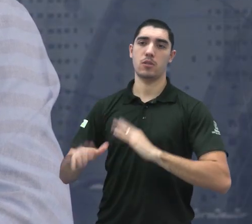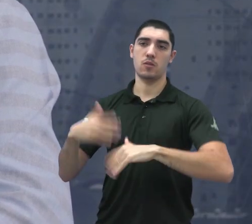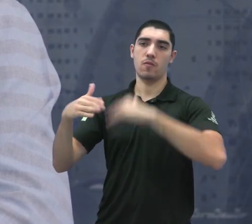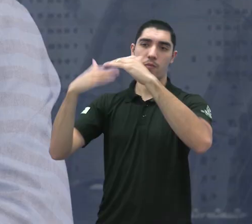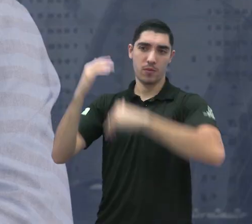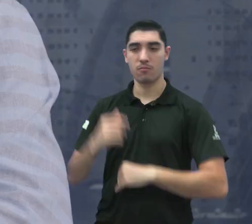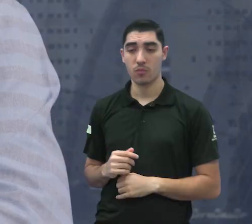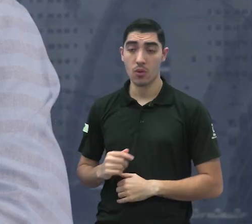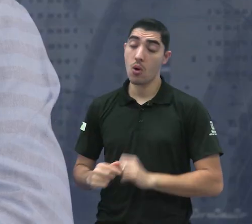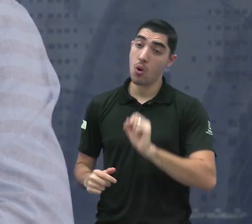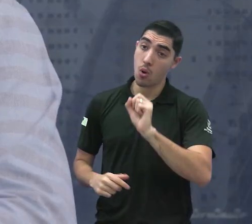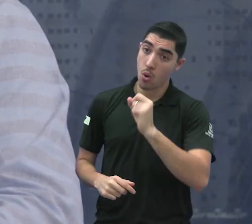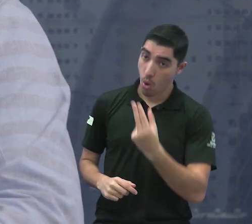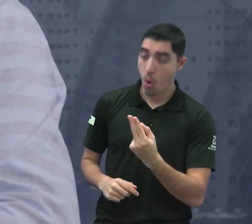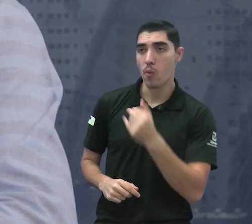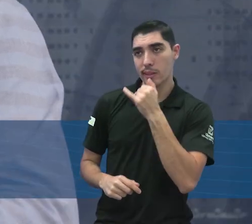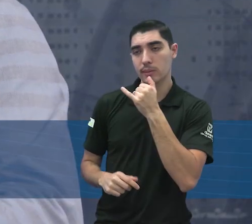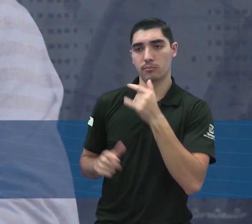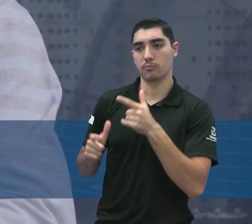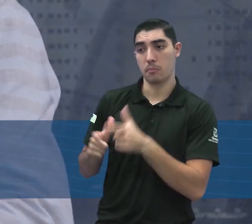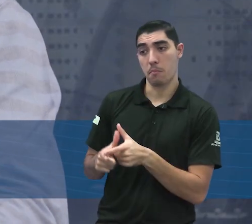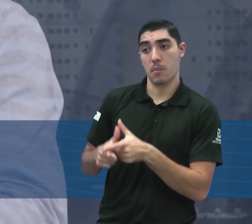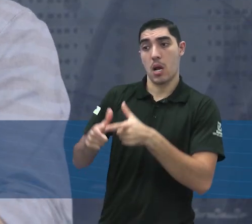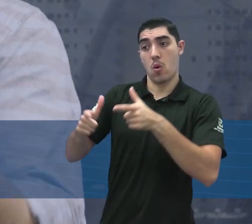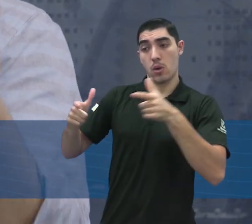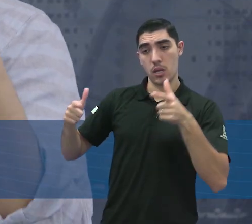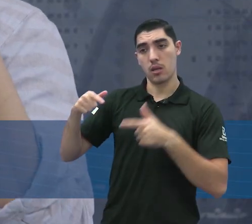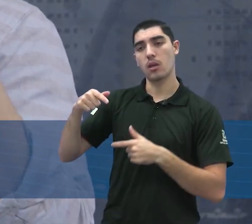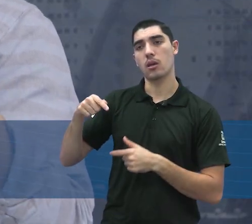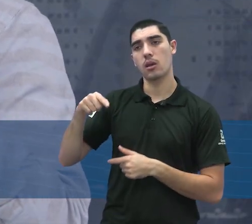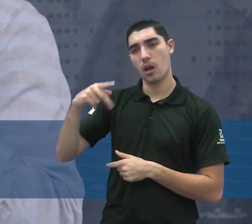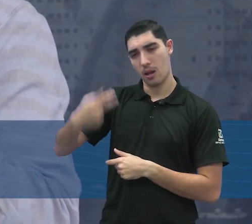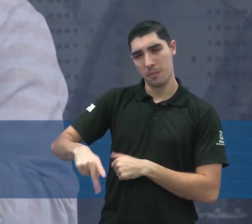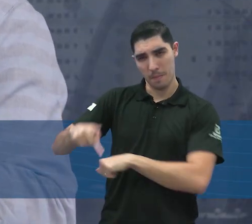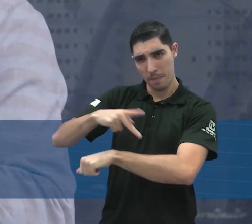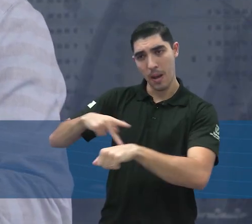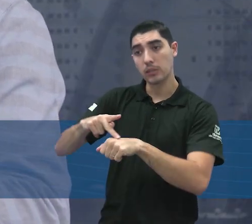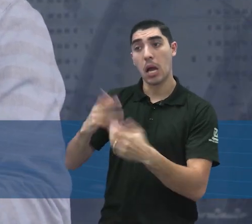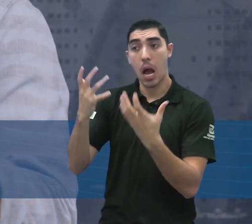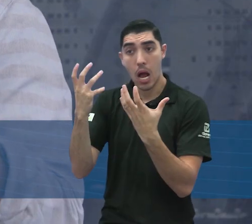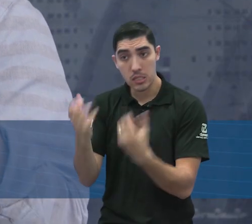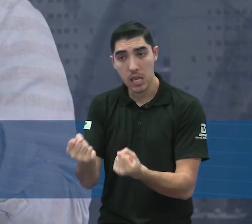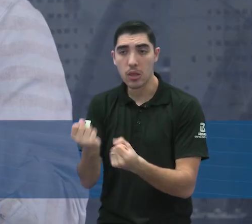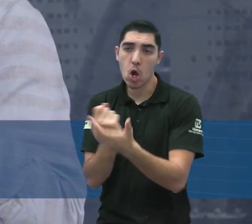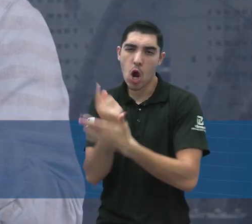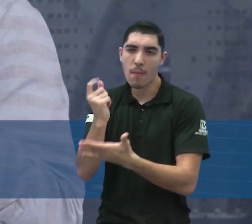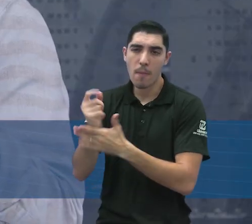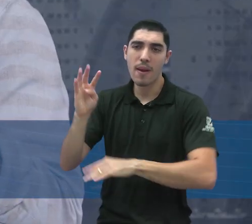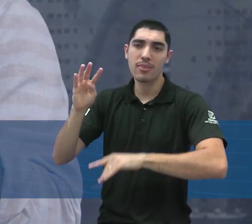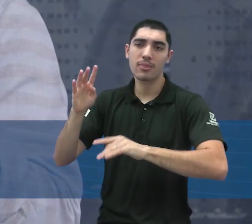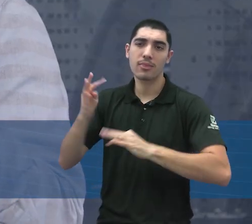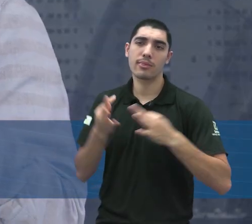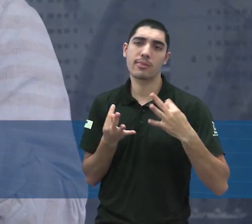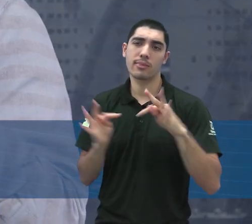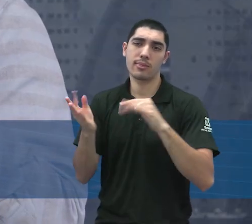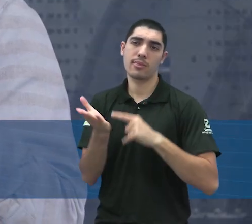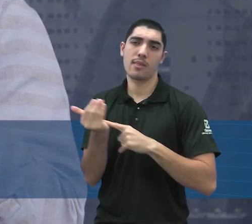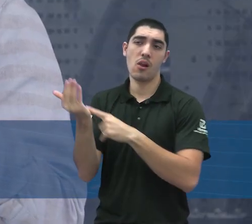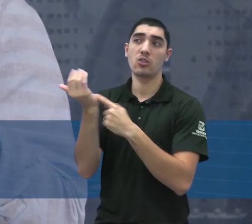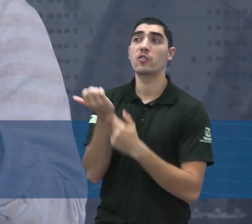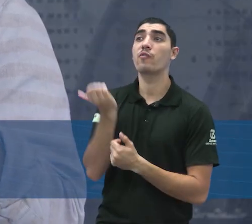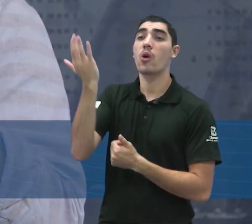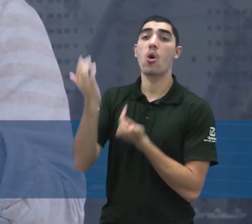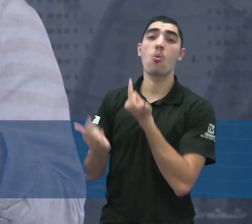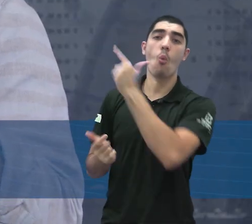nós somos um país que majoritariamente, absorve tecnologia de fora e, portanto, nós recebemos os